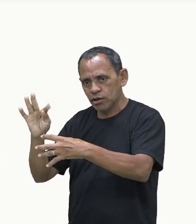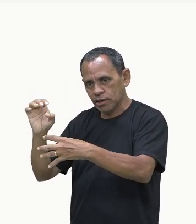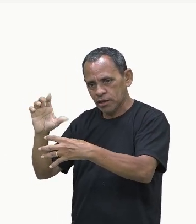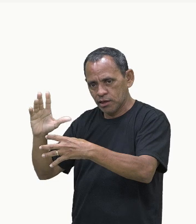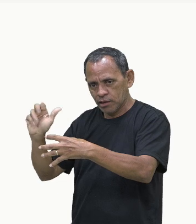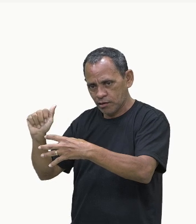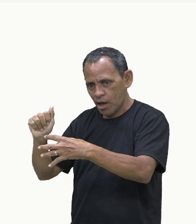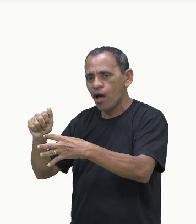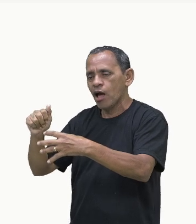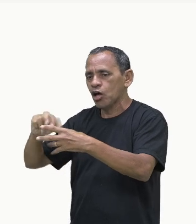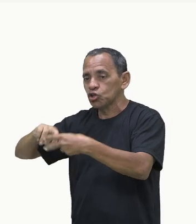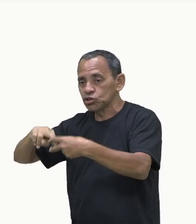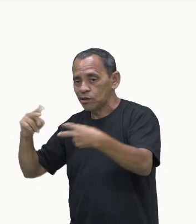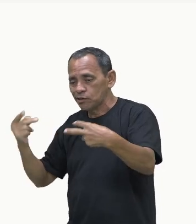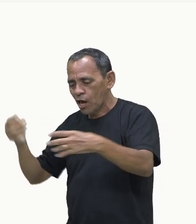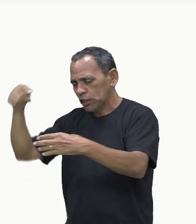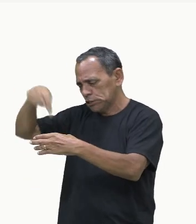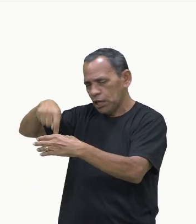lá dentro.